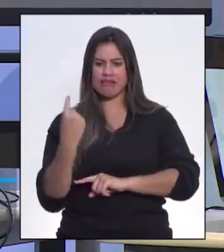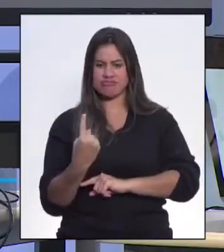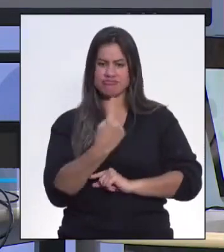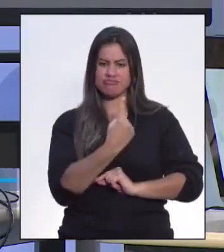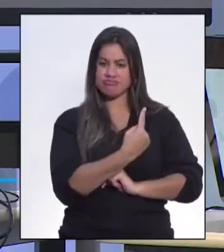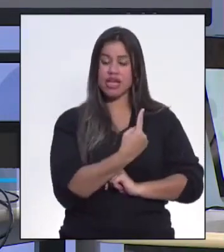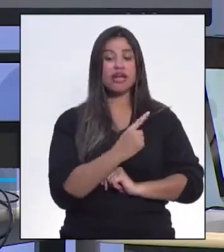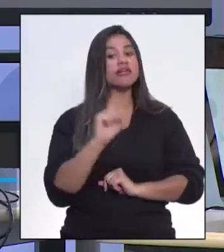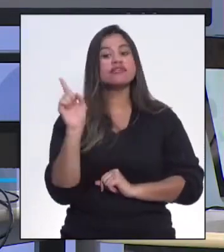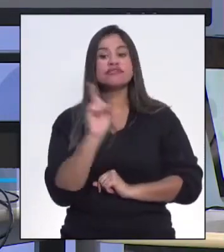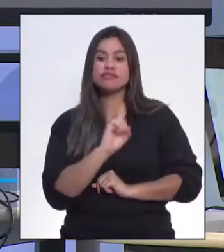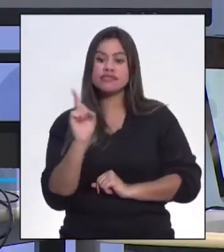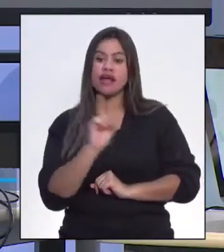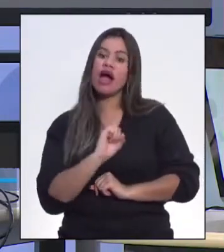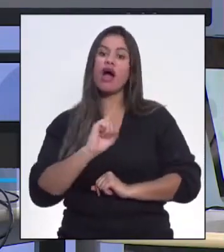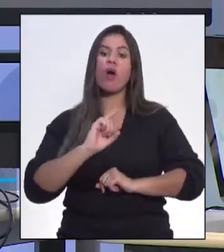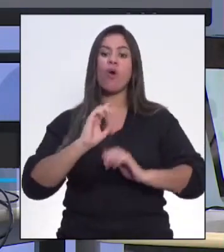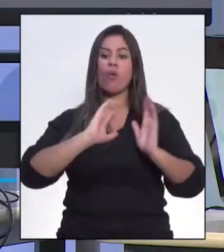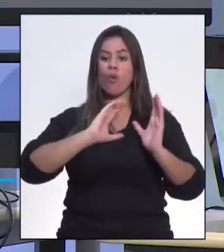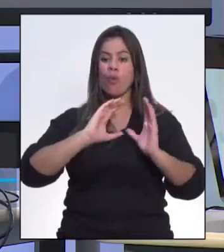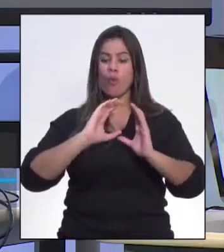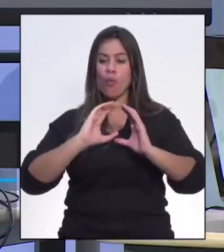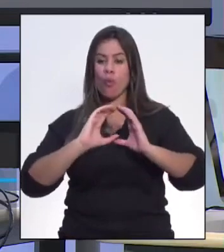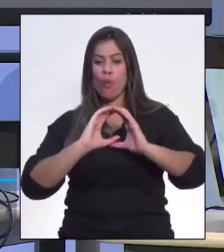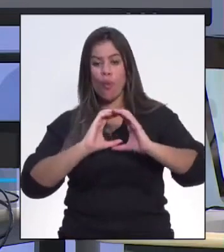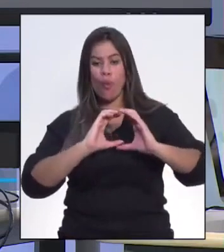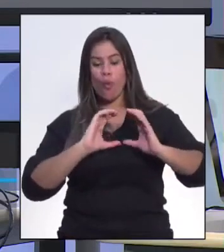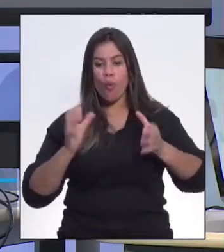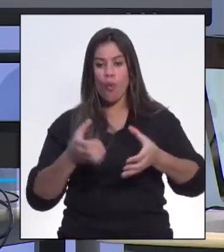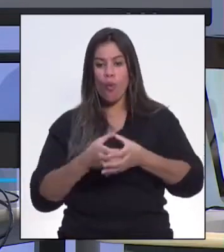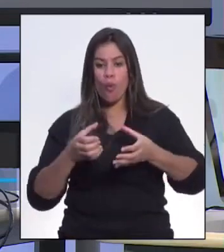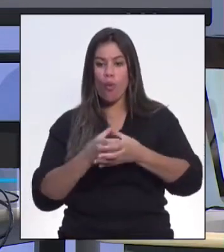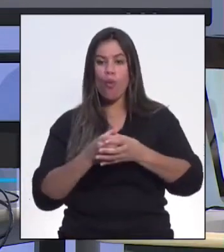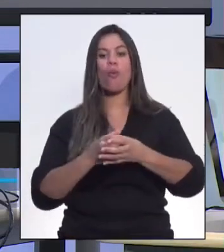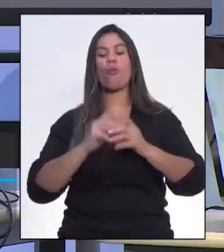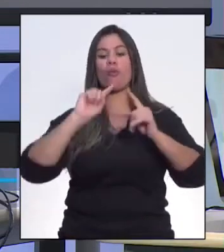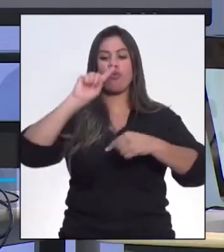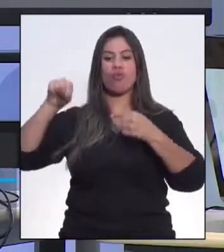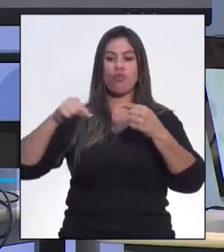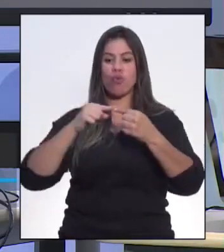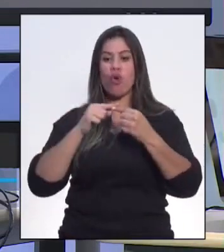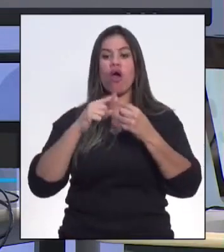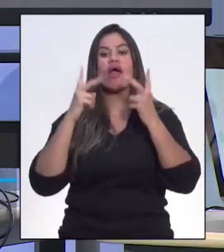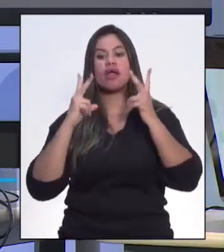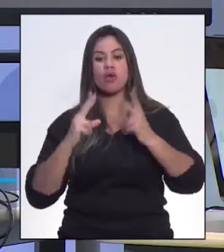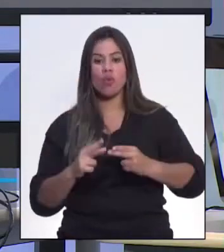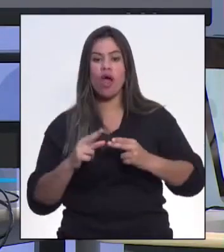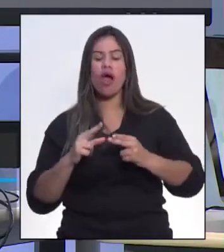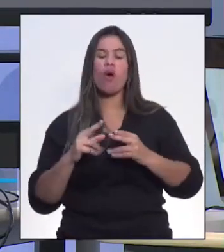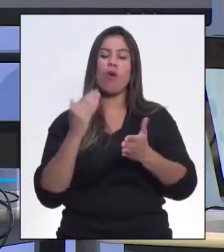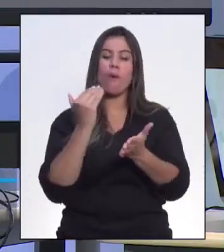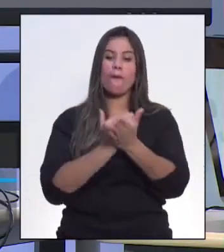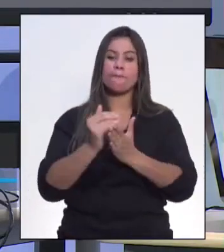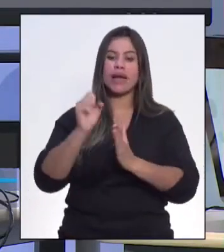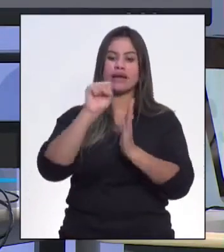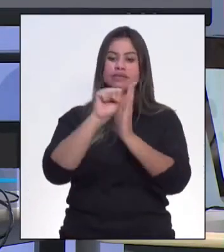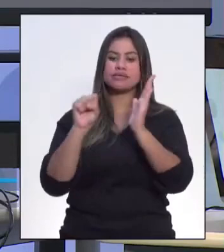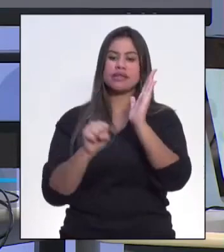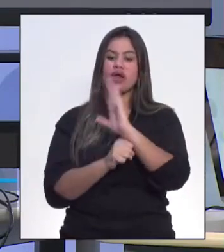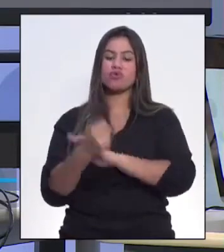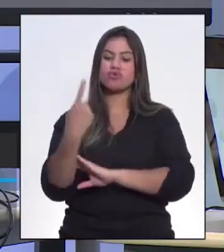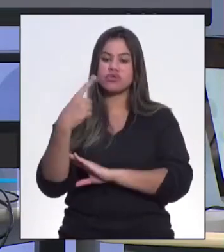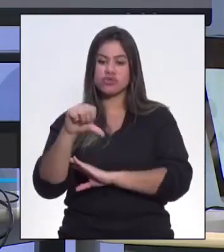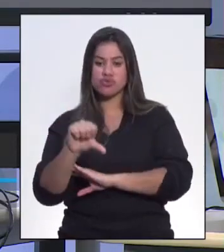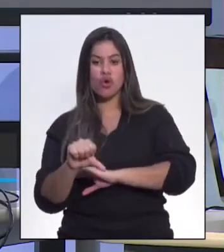né? Mas a importância dessa organização em torno de um objetivo em comum a partir do século XIX e do século